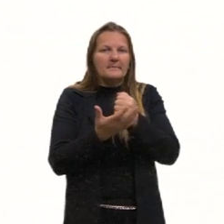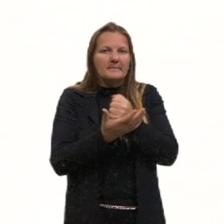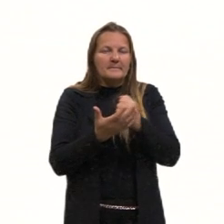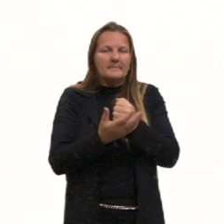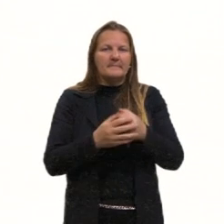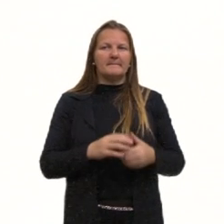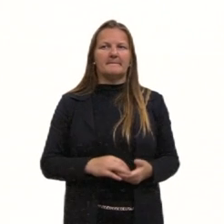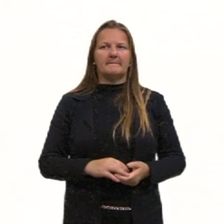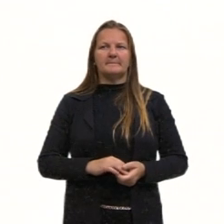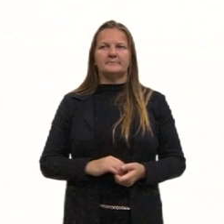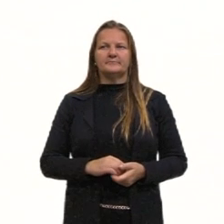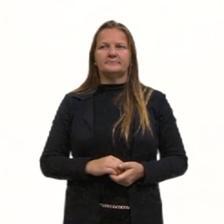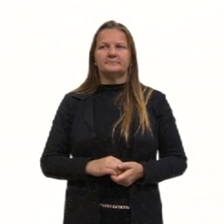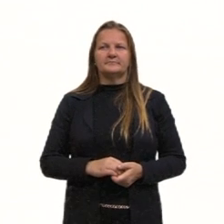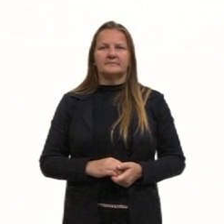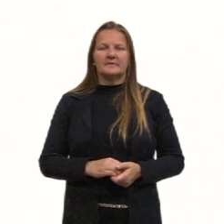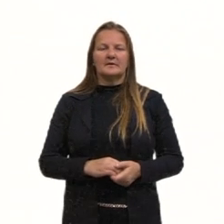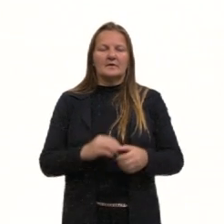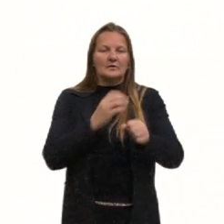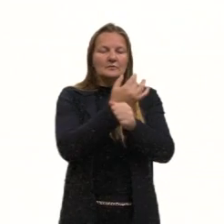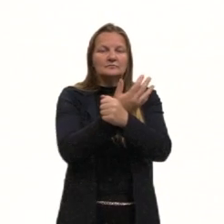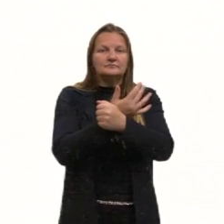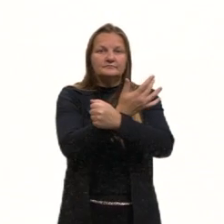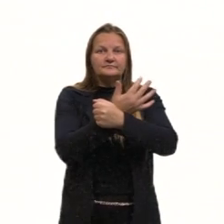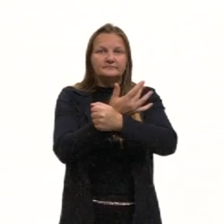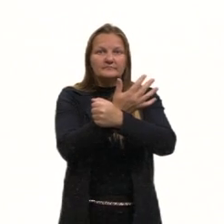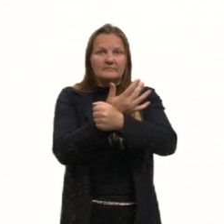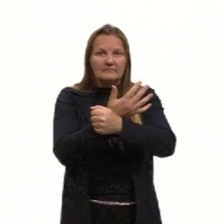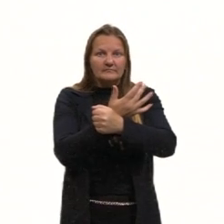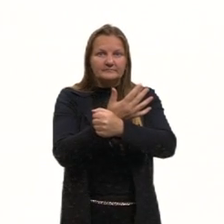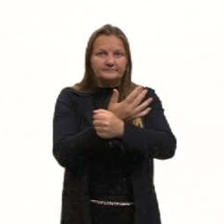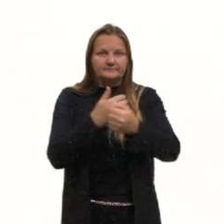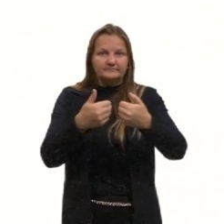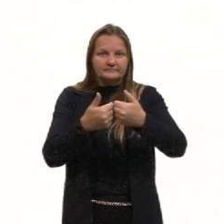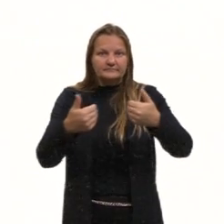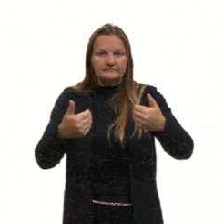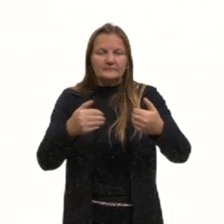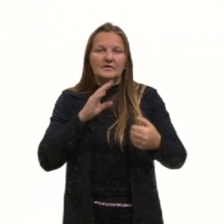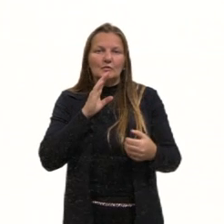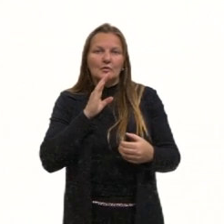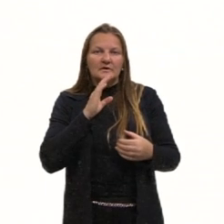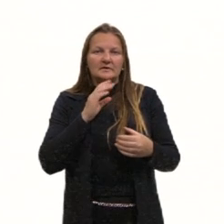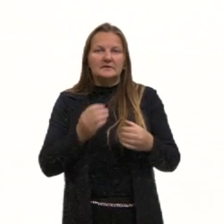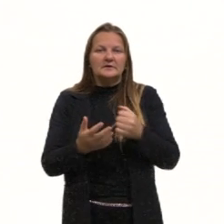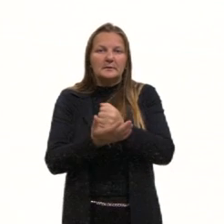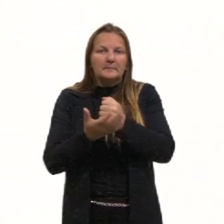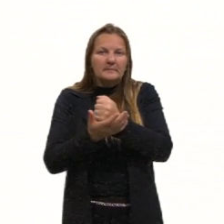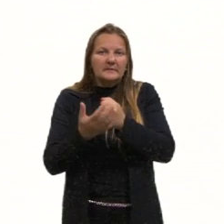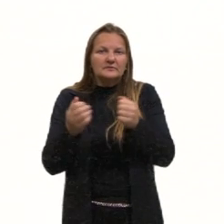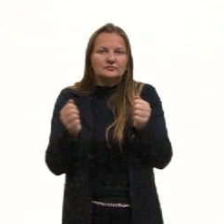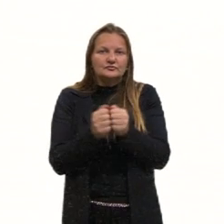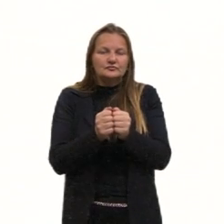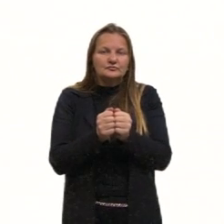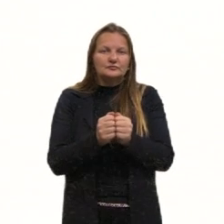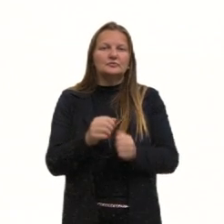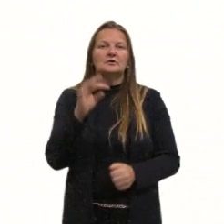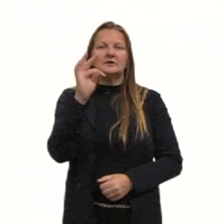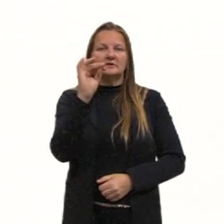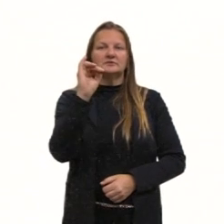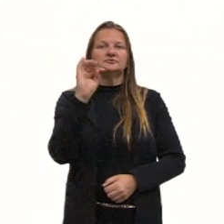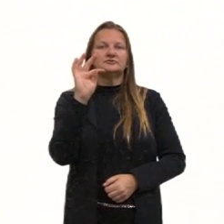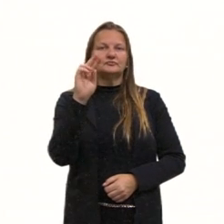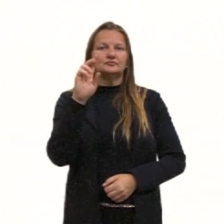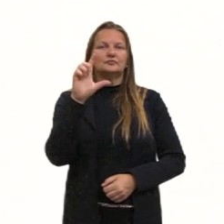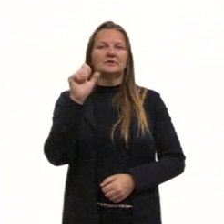determino a concentração de um aço através de uma concentração conhecida de uma base através da titulação E